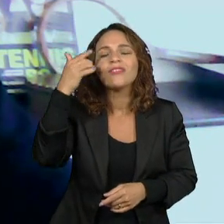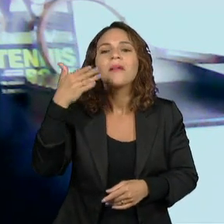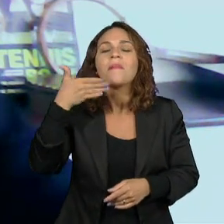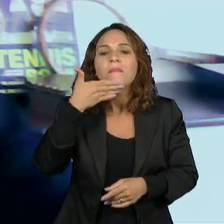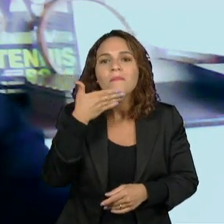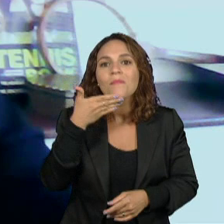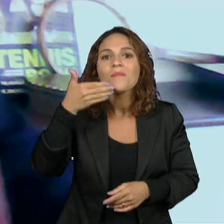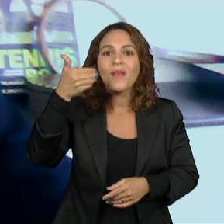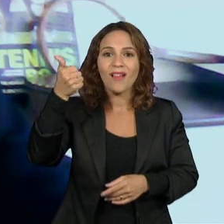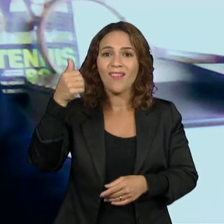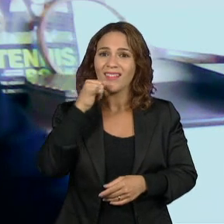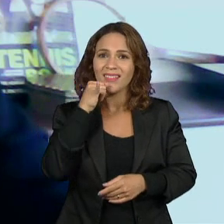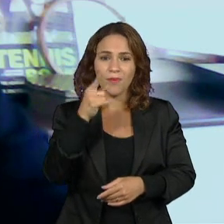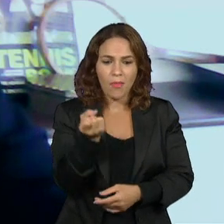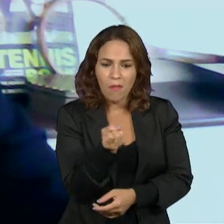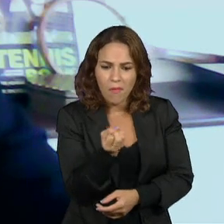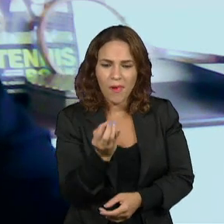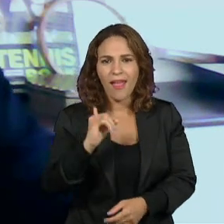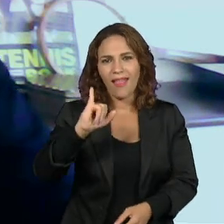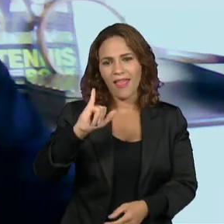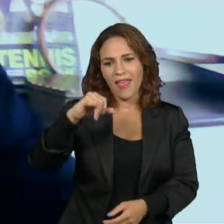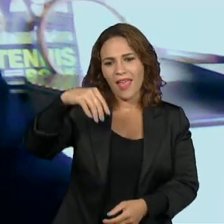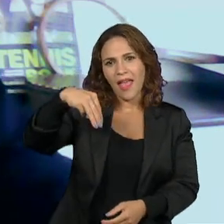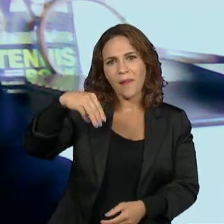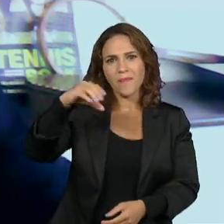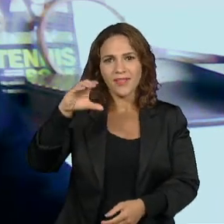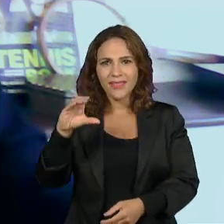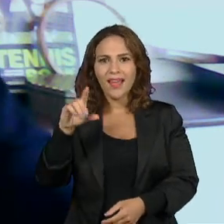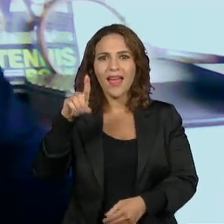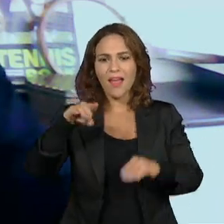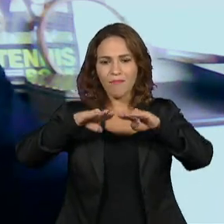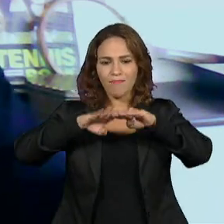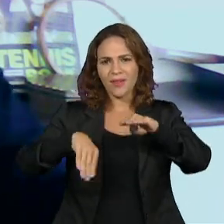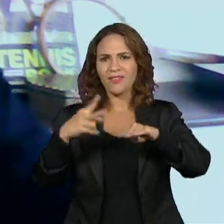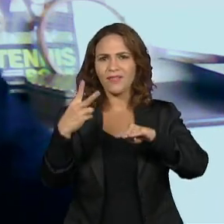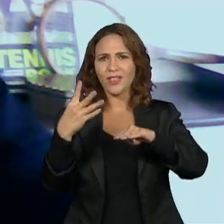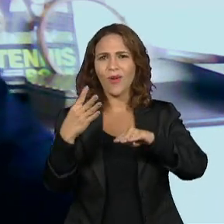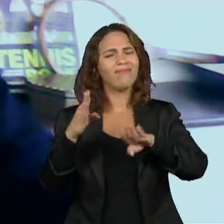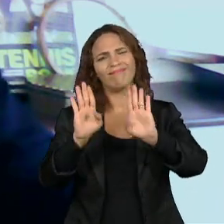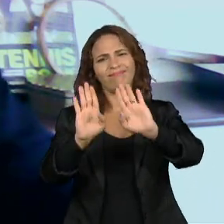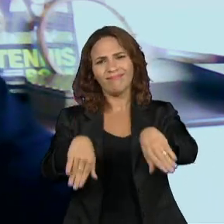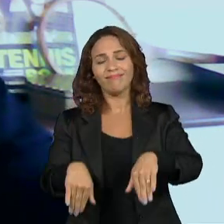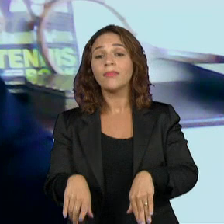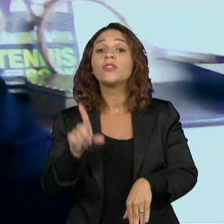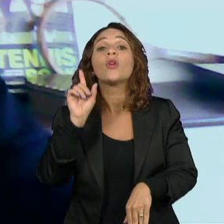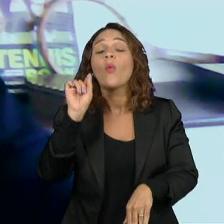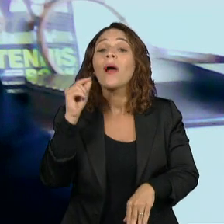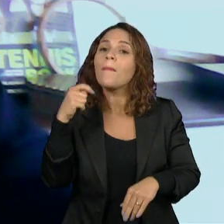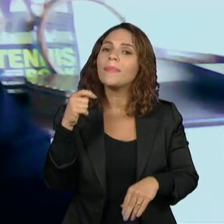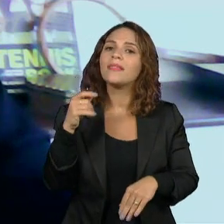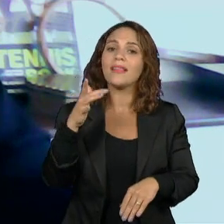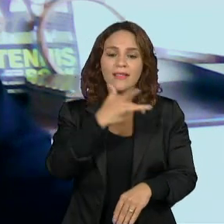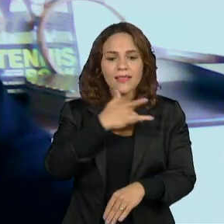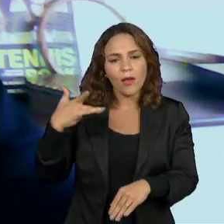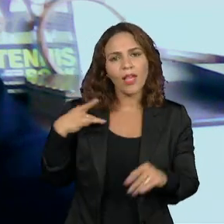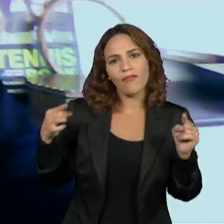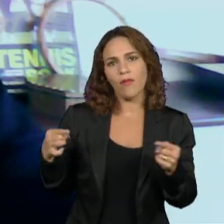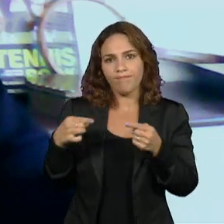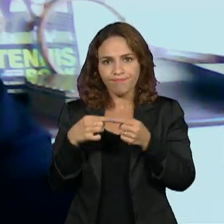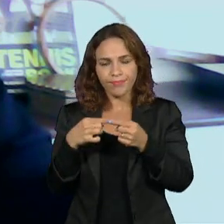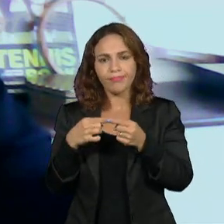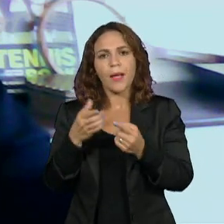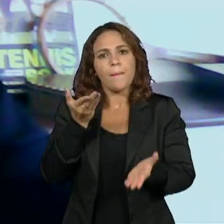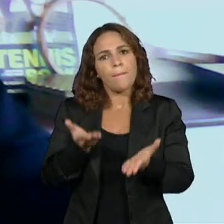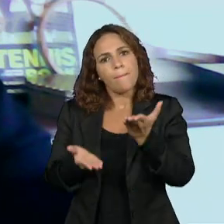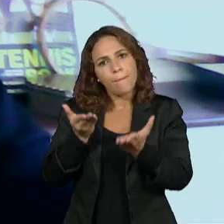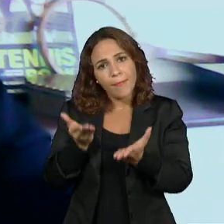de ideal, o índice de massa corporal abaixo de 24, não é nada disso. É a pessoa perder uma quantidade de peso de uma maneira saudável e